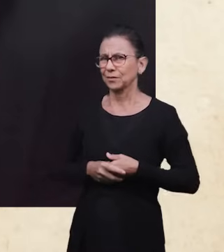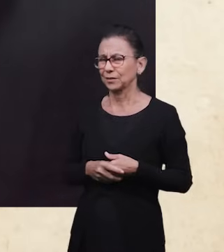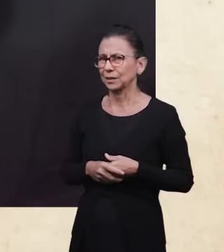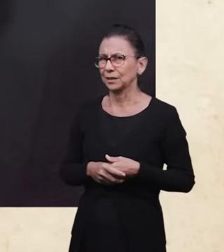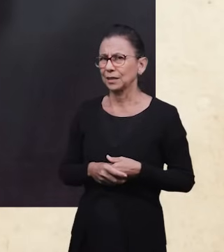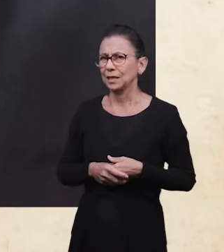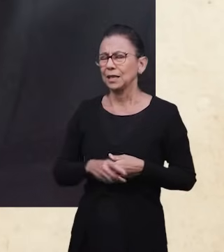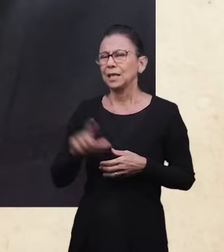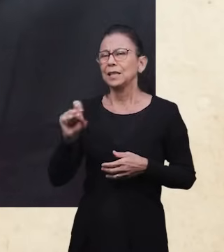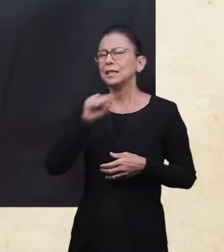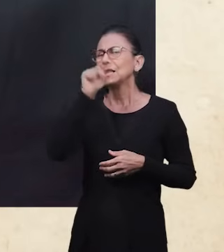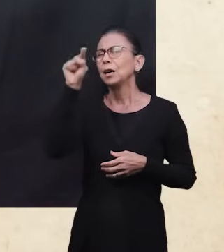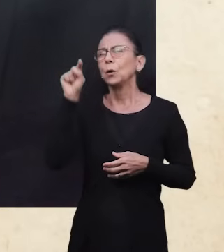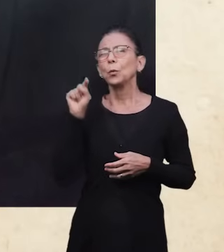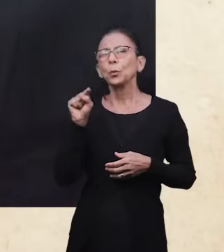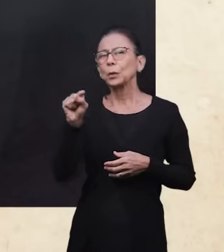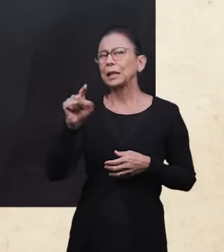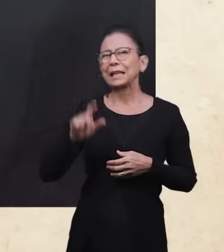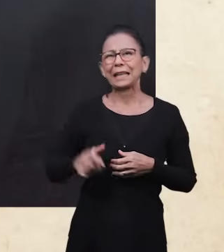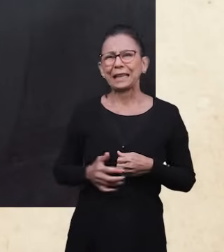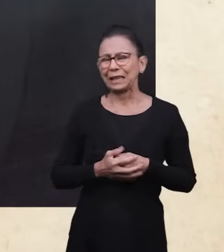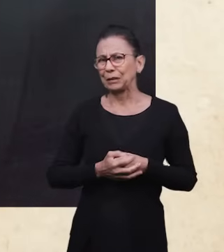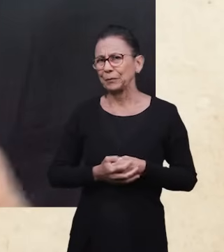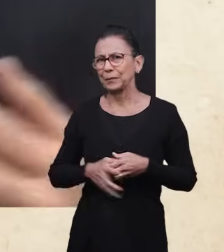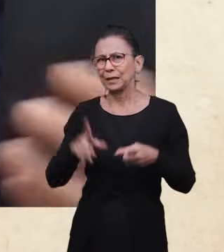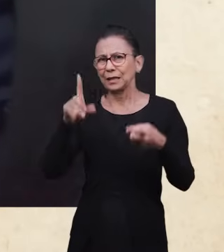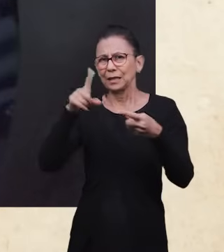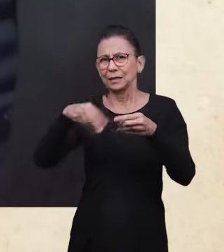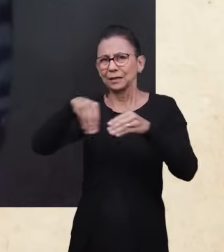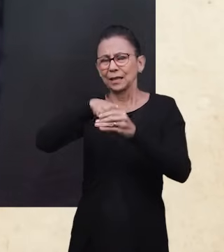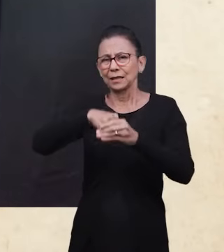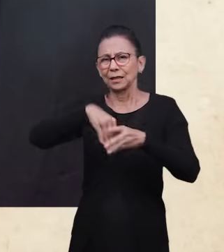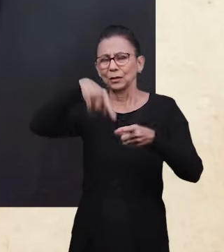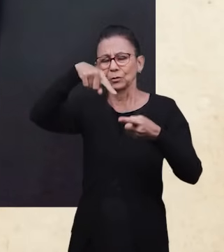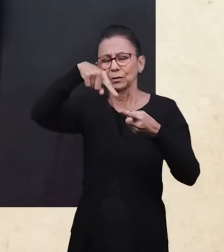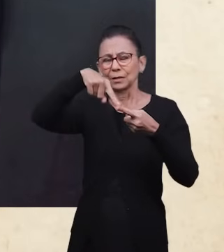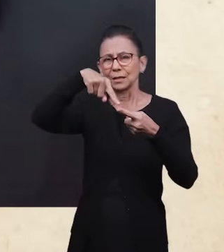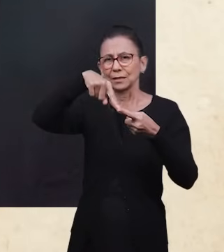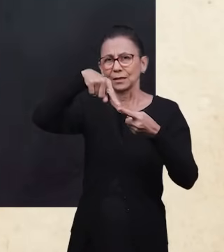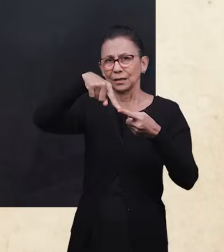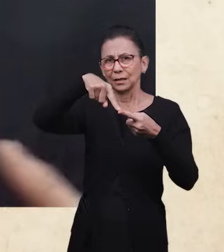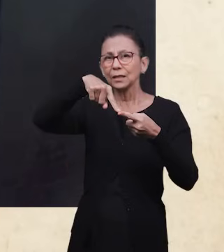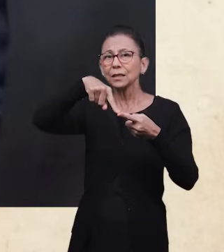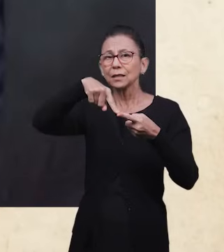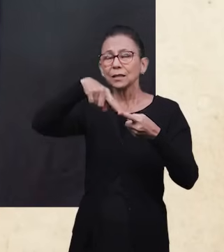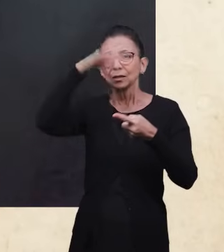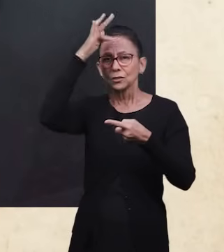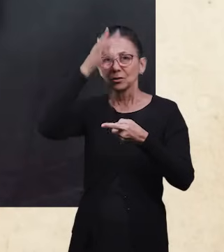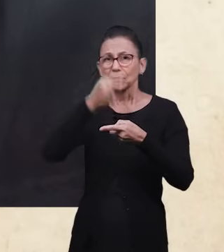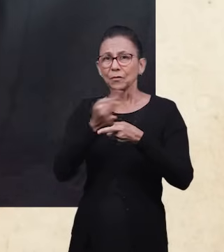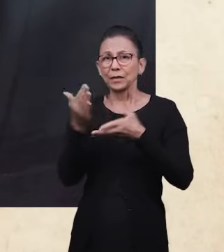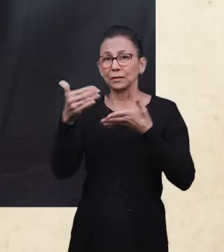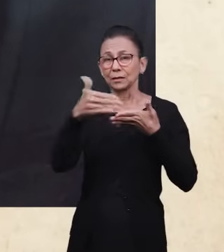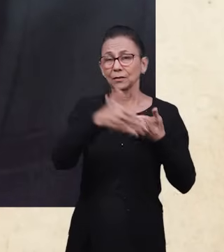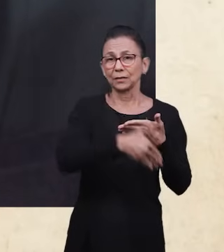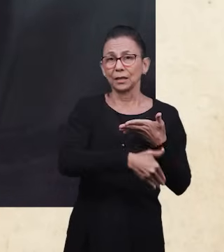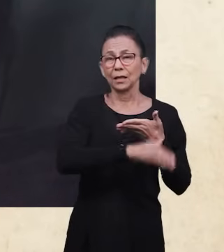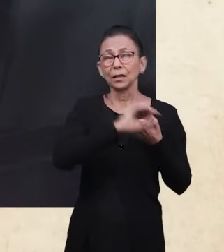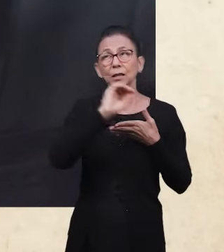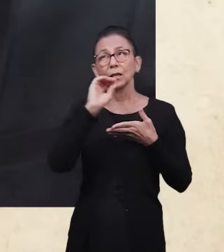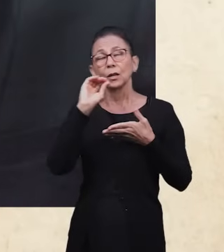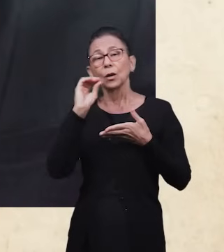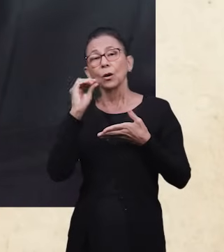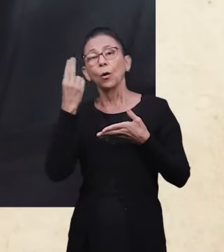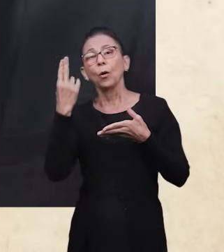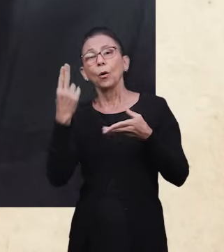definimos como apóstata, ou necessariamente ele nega outra coleção de doutrinas, outra coleção de princípios